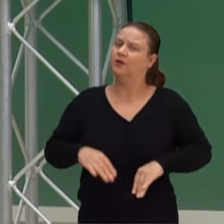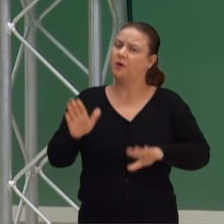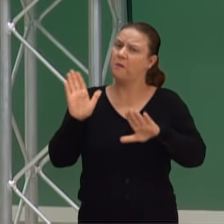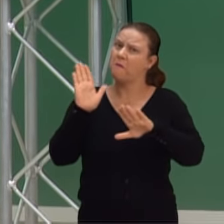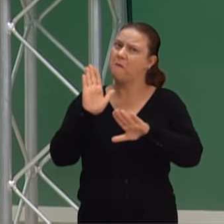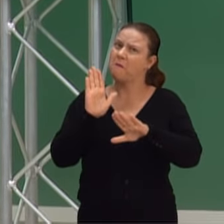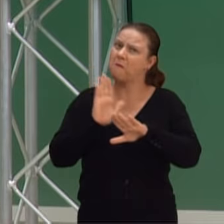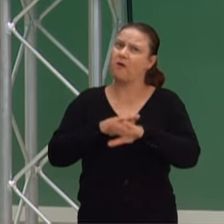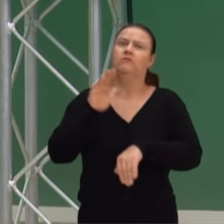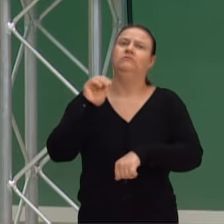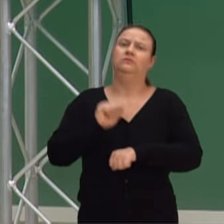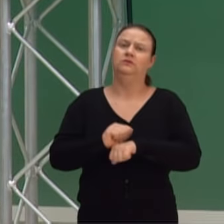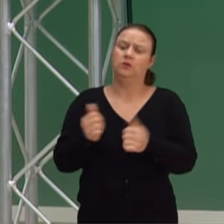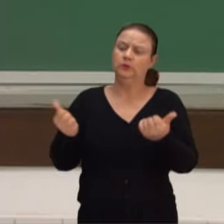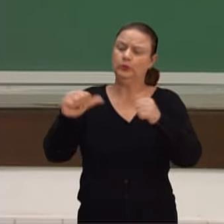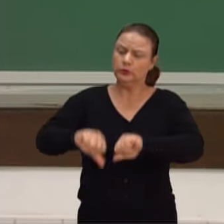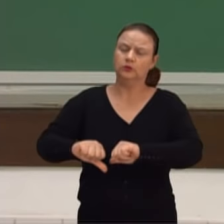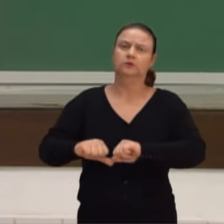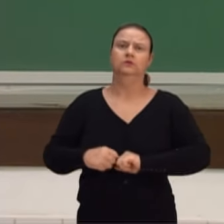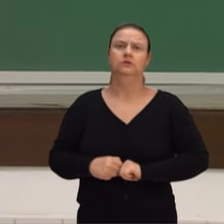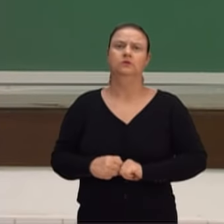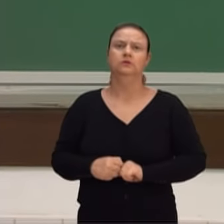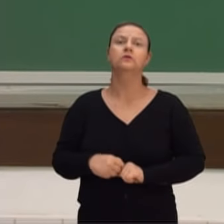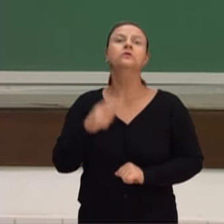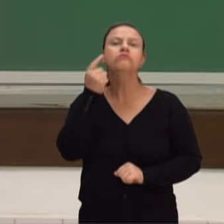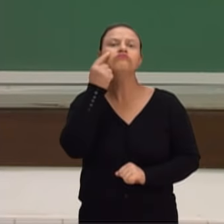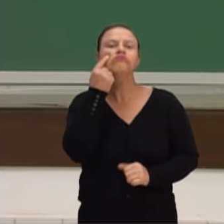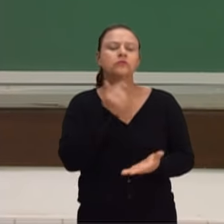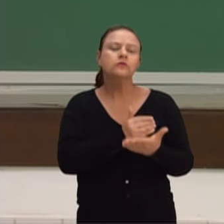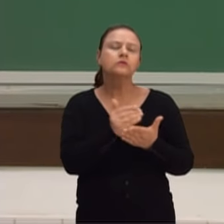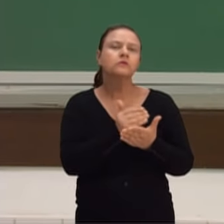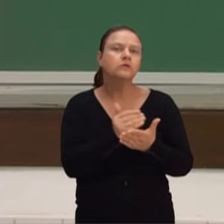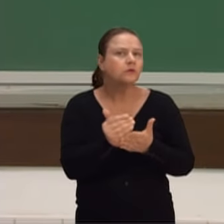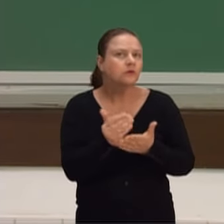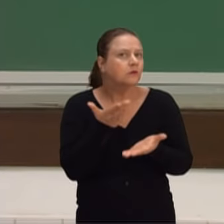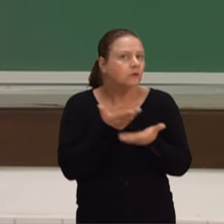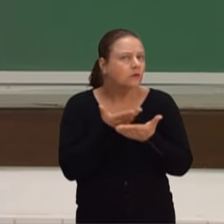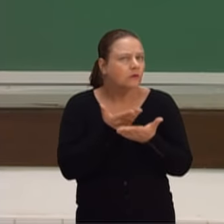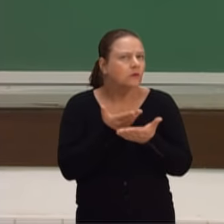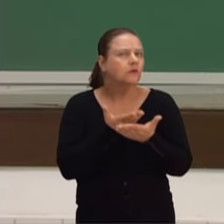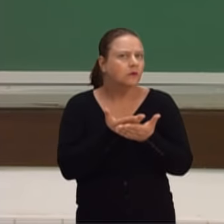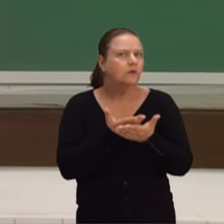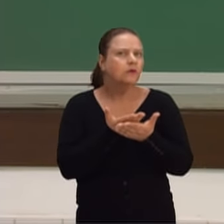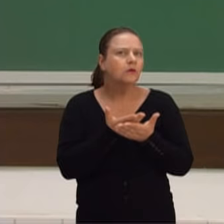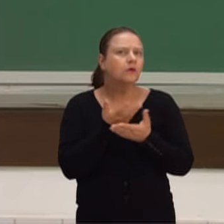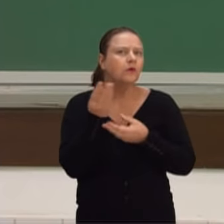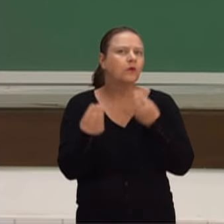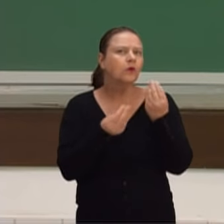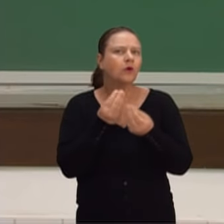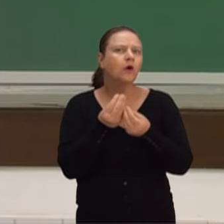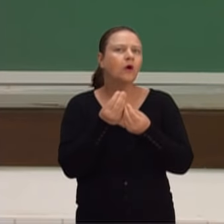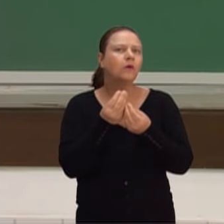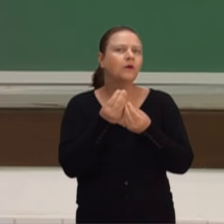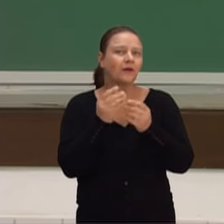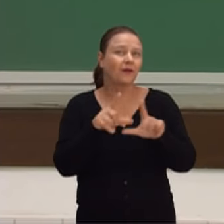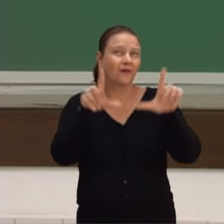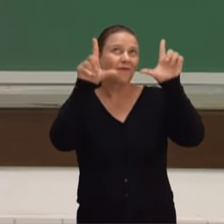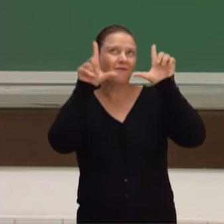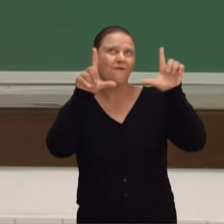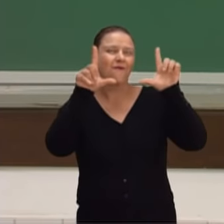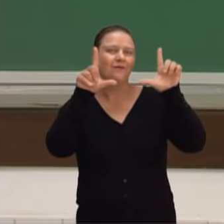e os artesãos. Você viu no começo da aula uma imagem já do finalzinho da escravidão, com uma ama de leite até bem